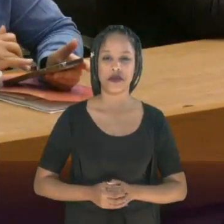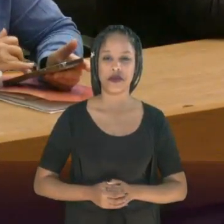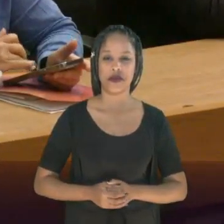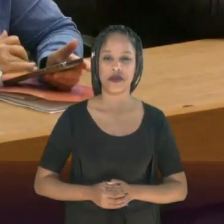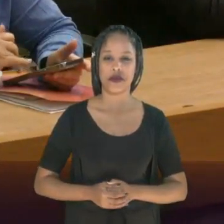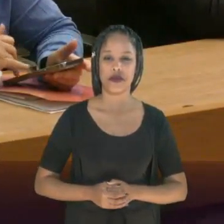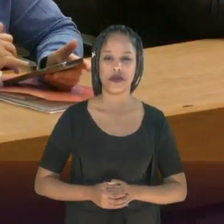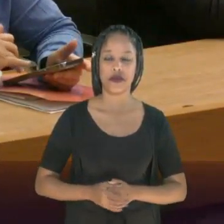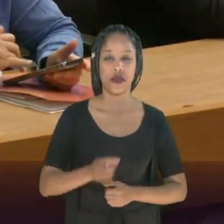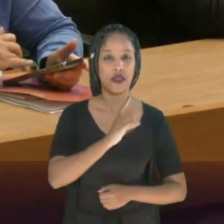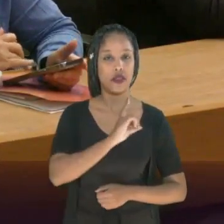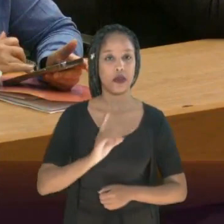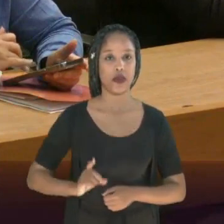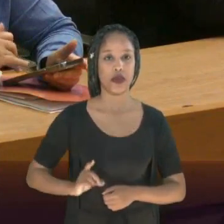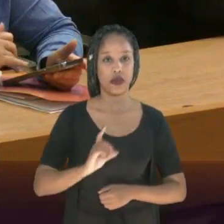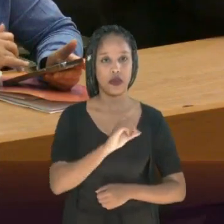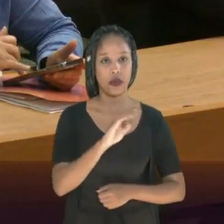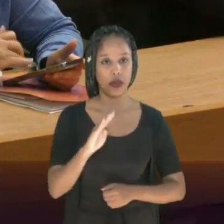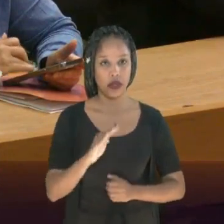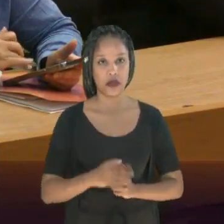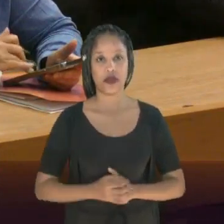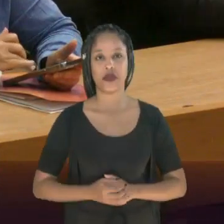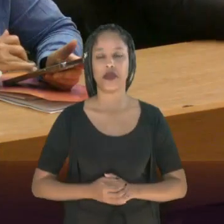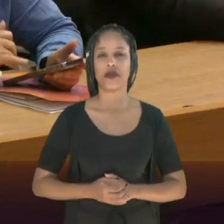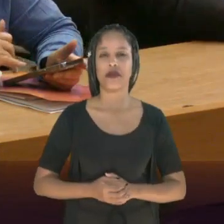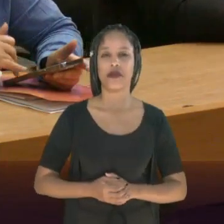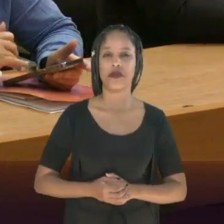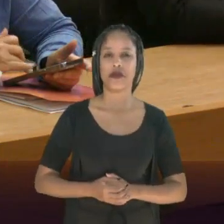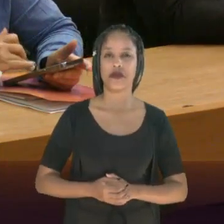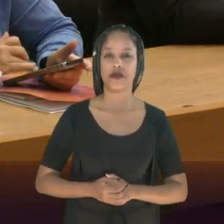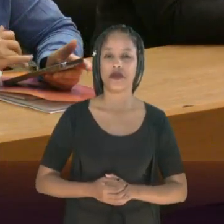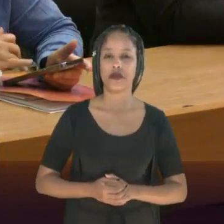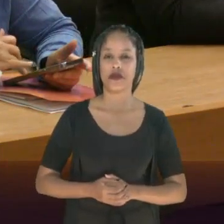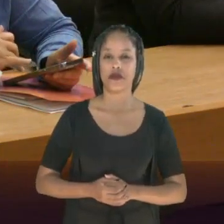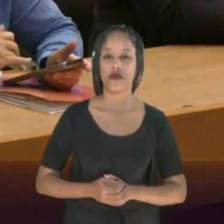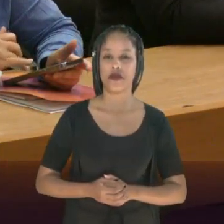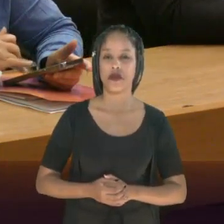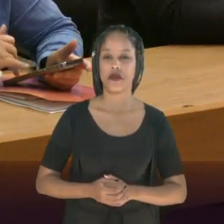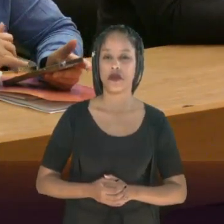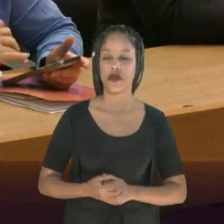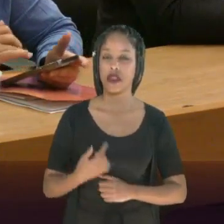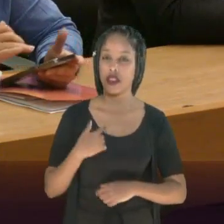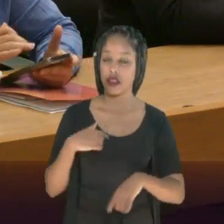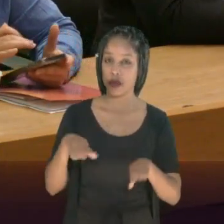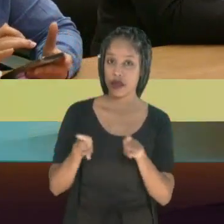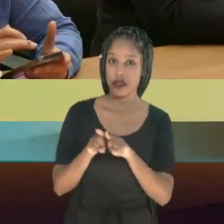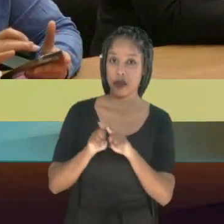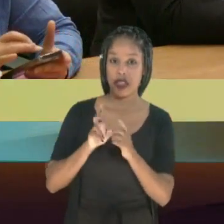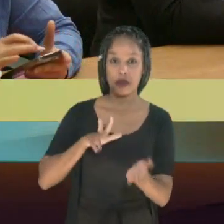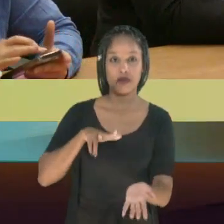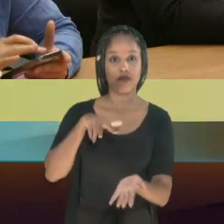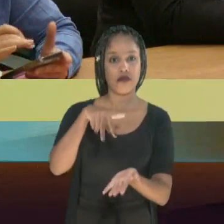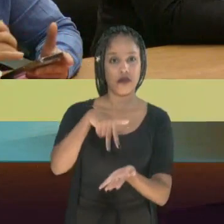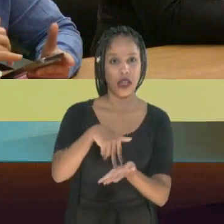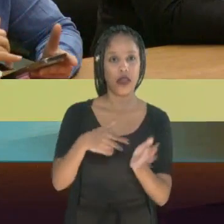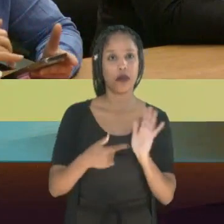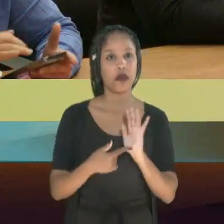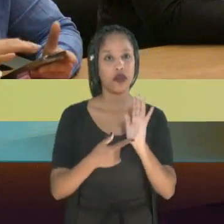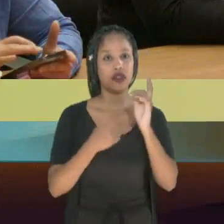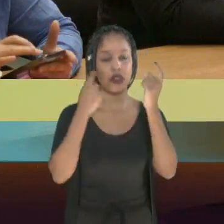Deputado Doriel Barros, eu também chego aqui nesse microfone demonstrando